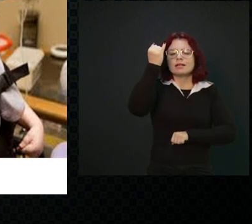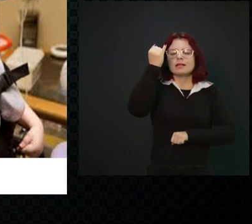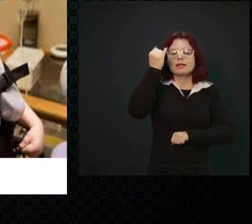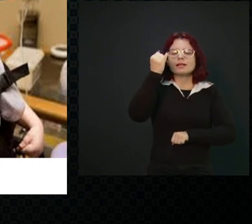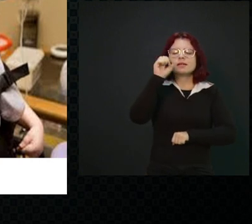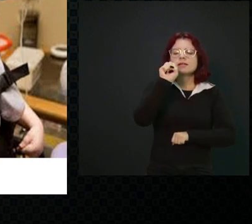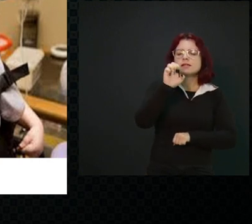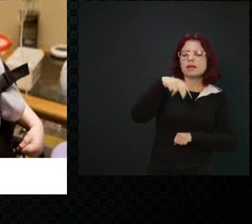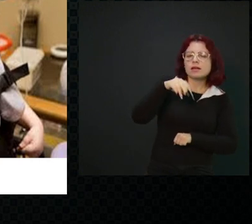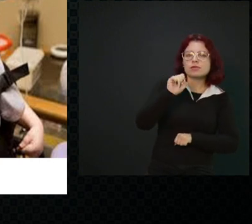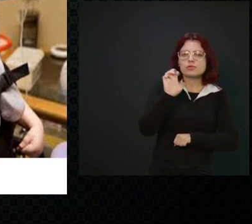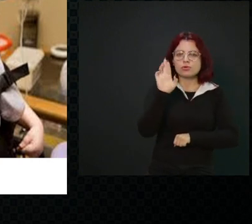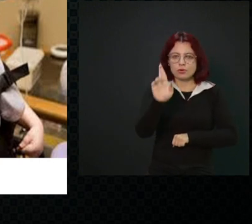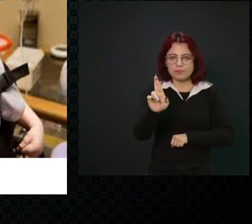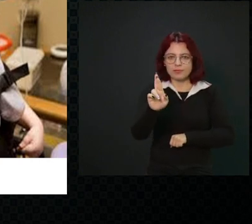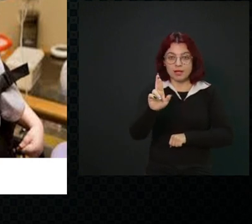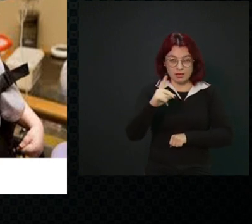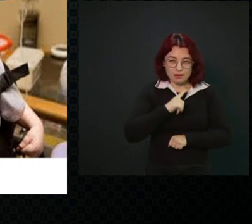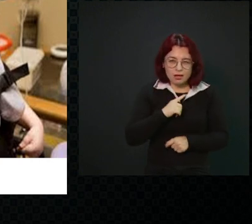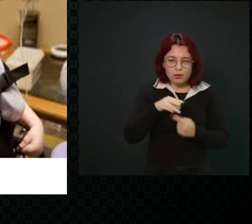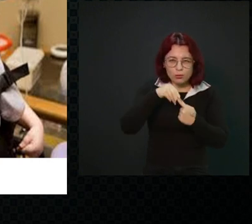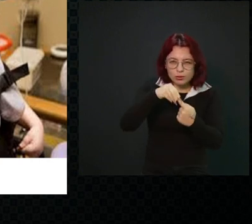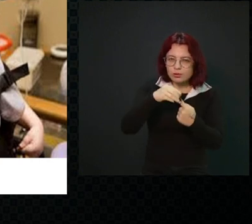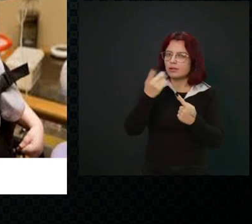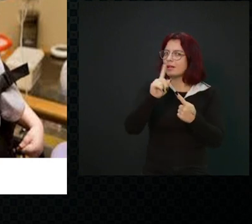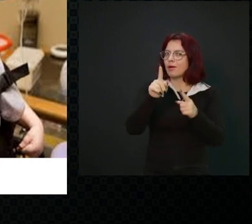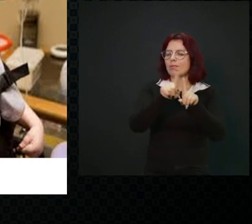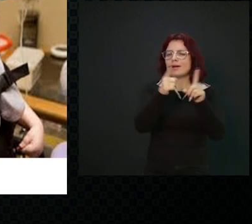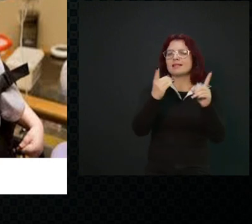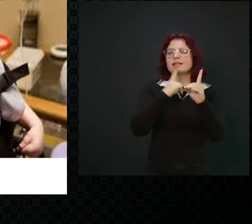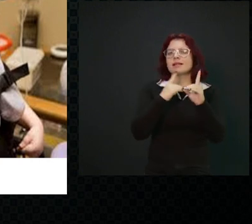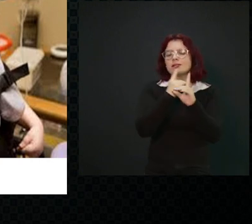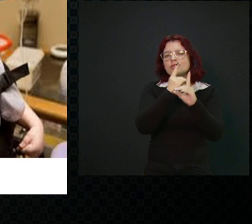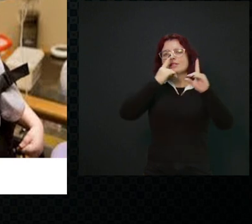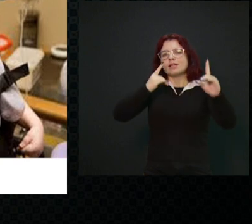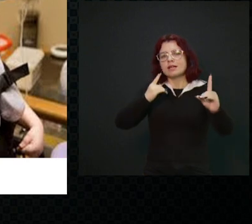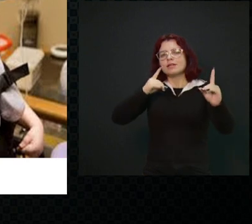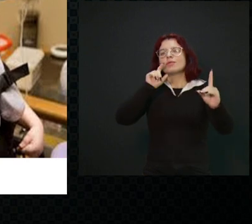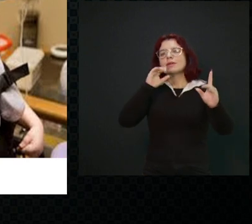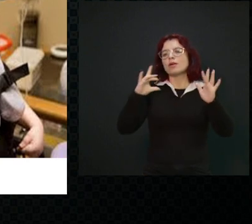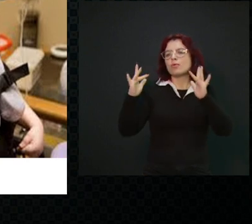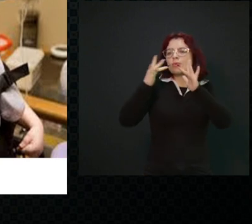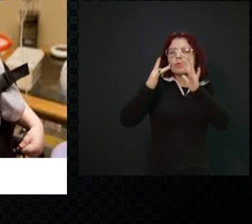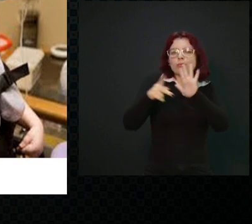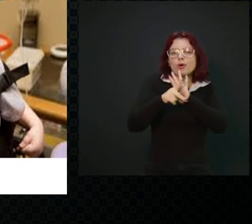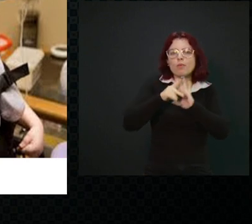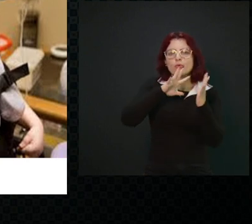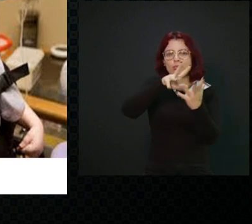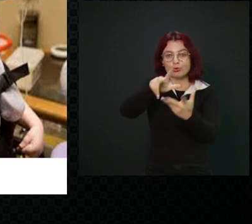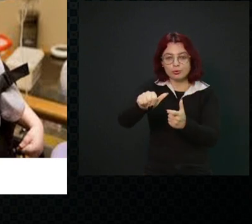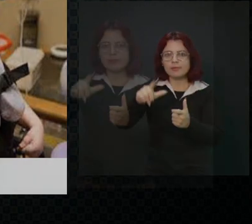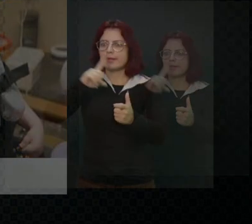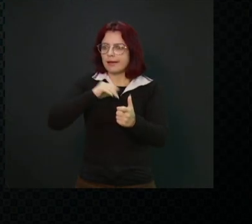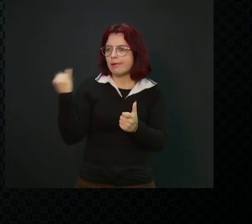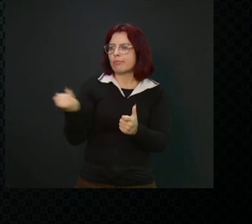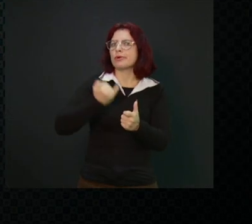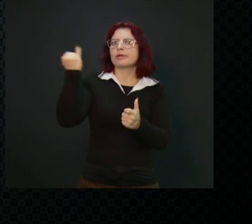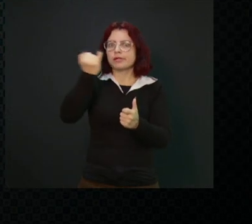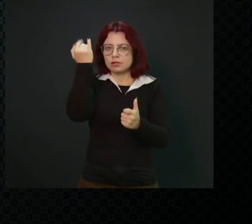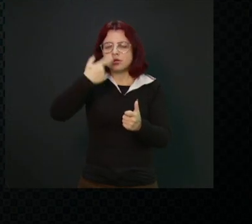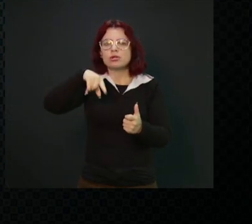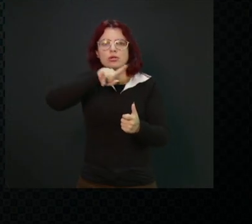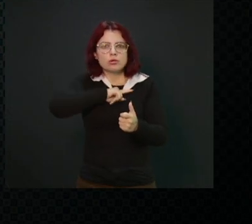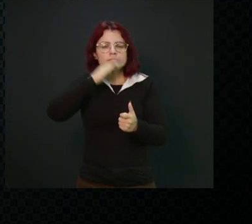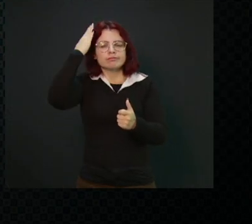os únicos, mas são os sentidos de distância que nos conectam com o mundo. Então, é muito importante nós